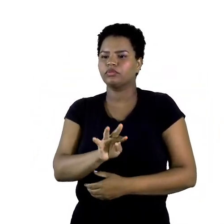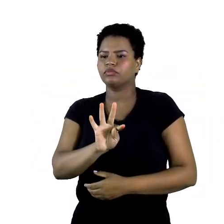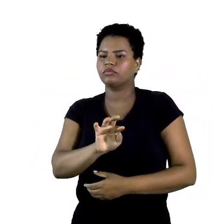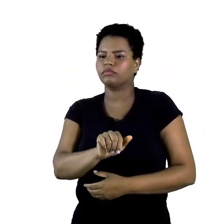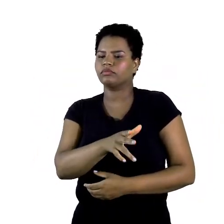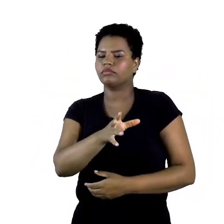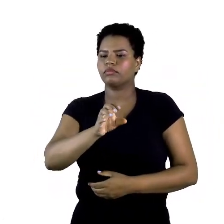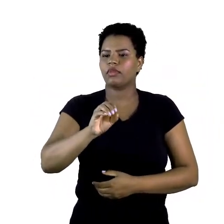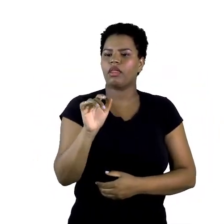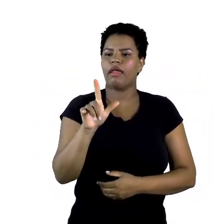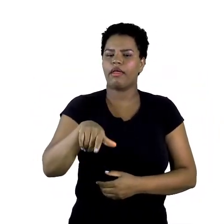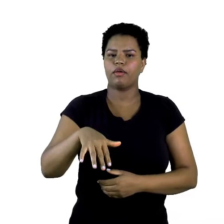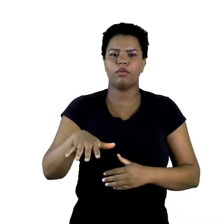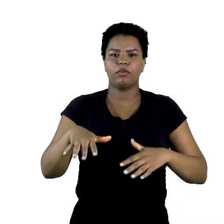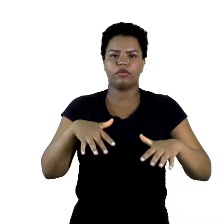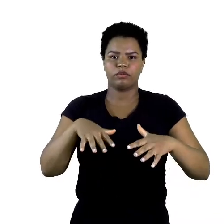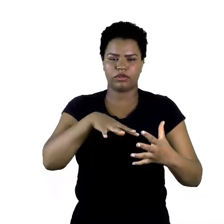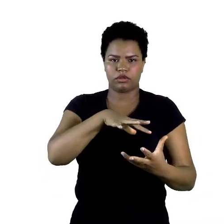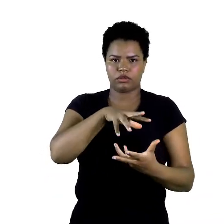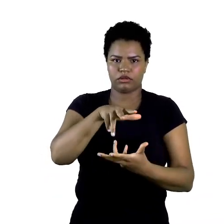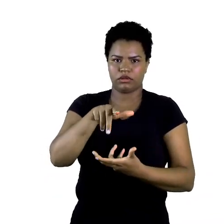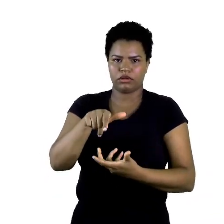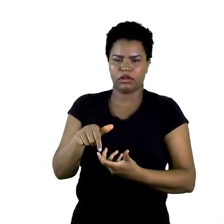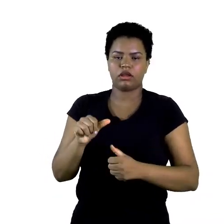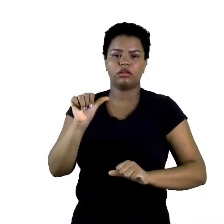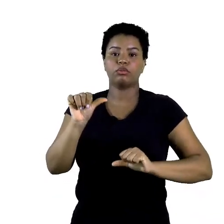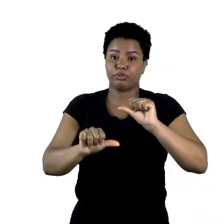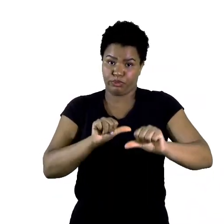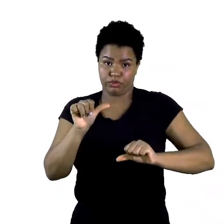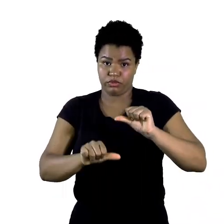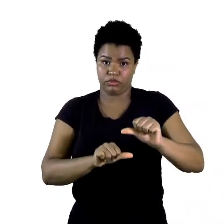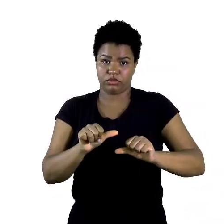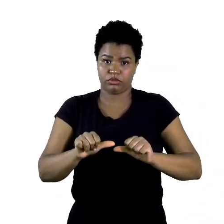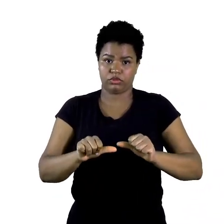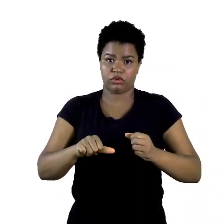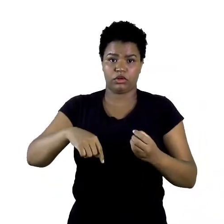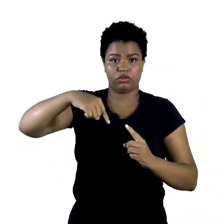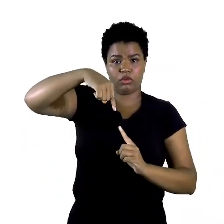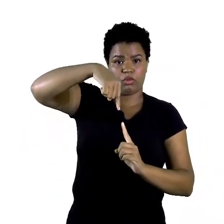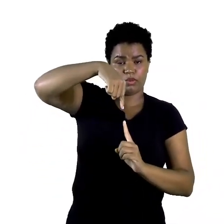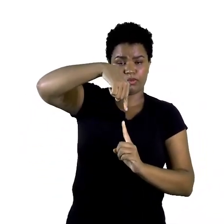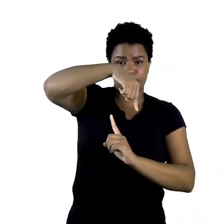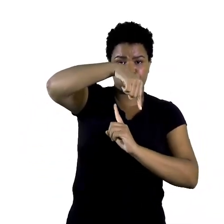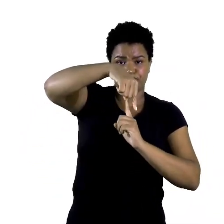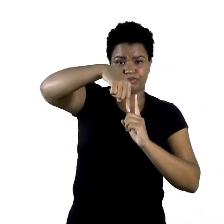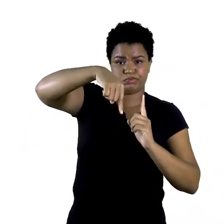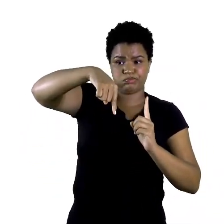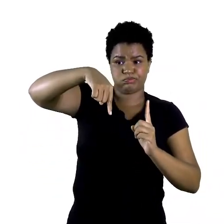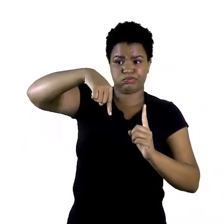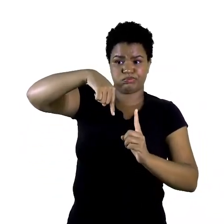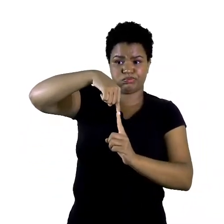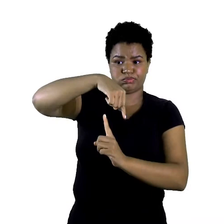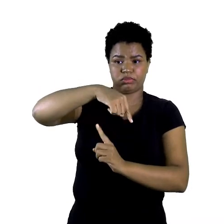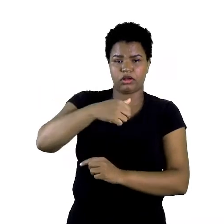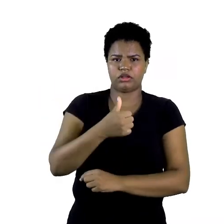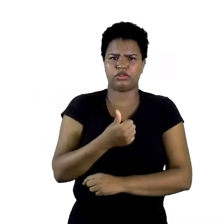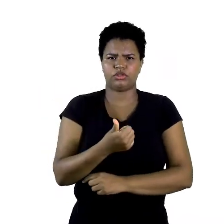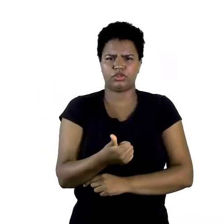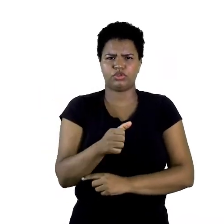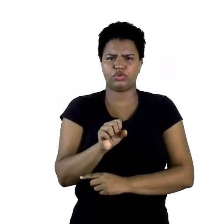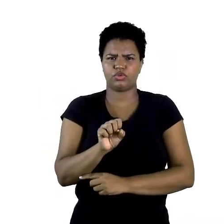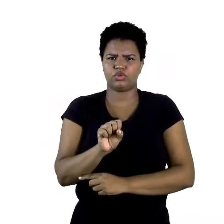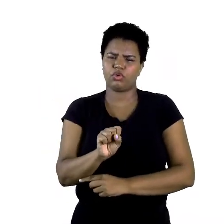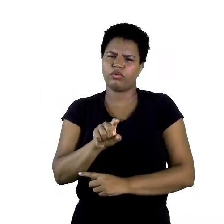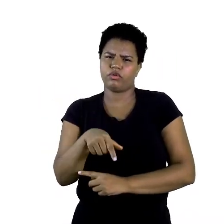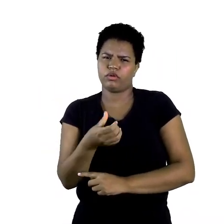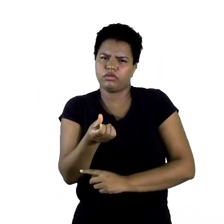movimento realizado pela Terra, em que há uma variação entre seu eixo de rotação a cada 18,6 anos.